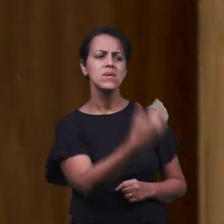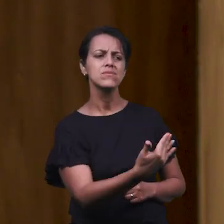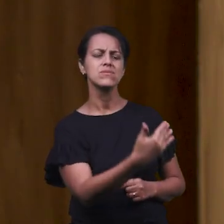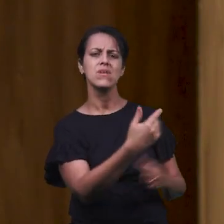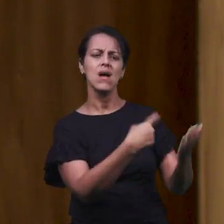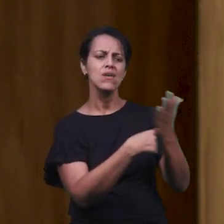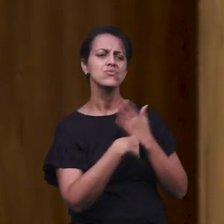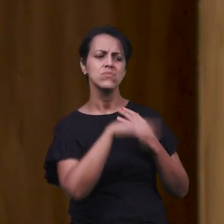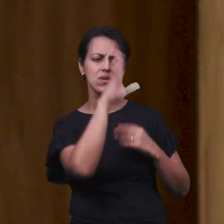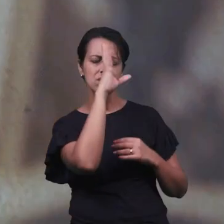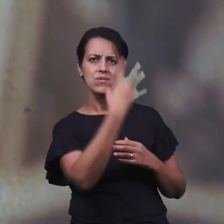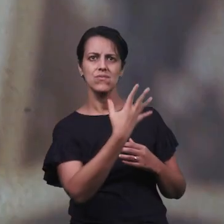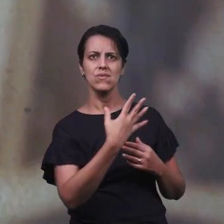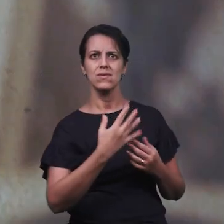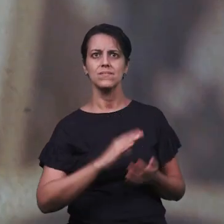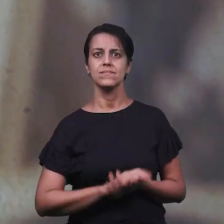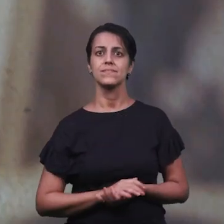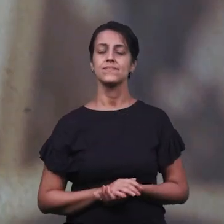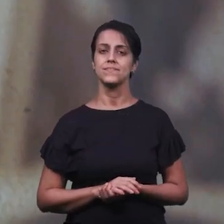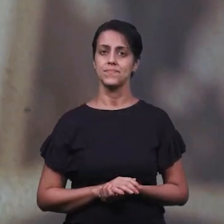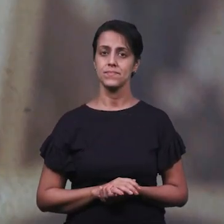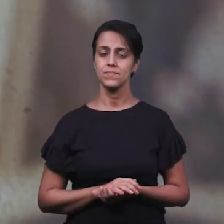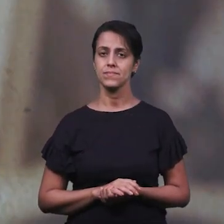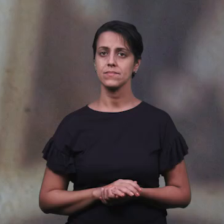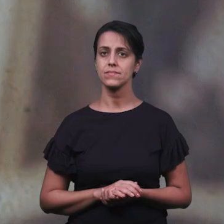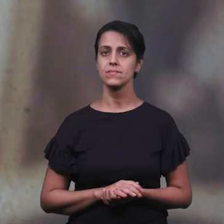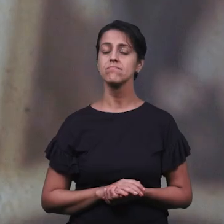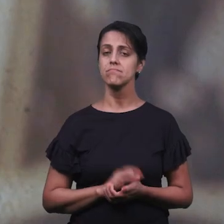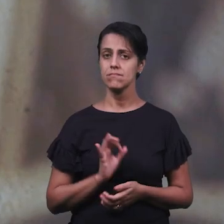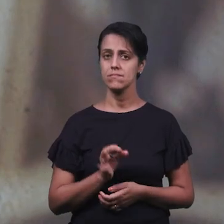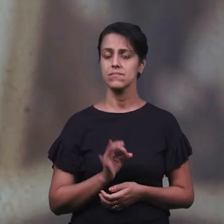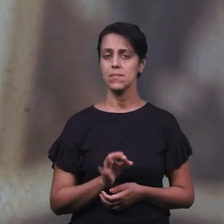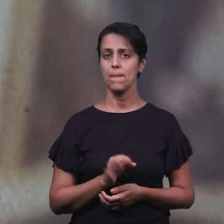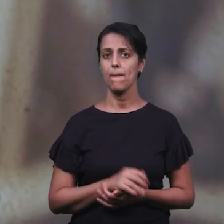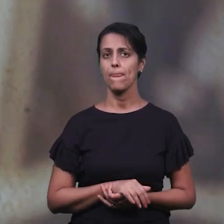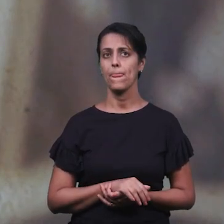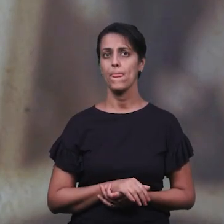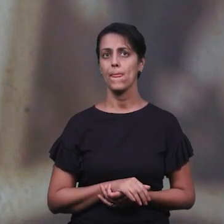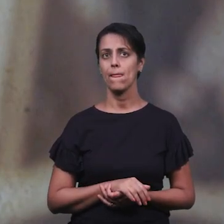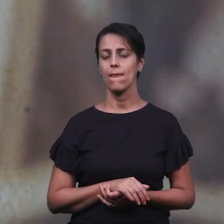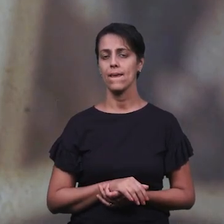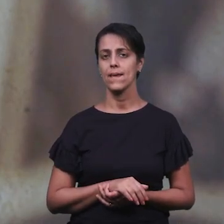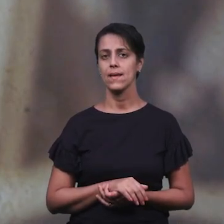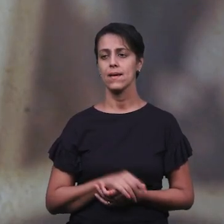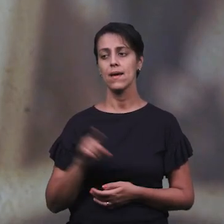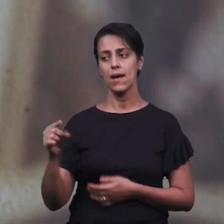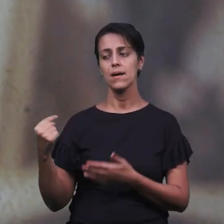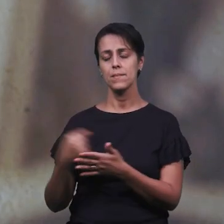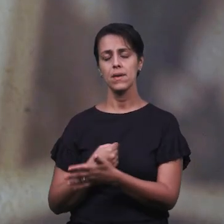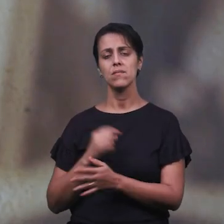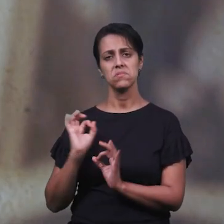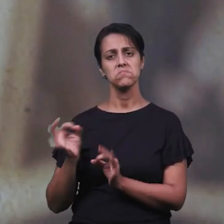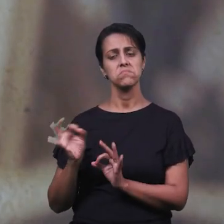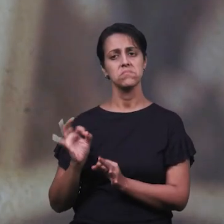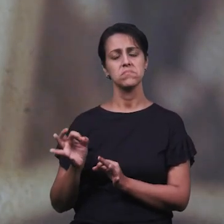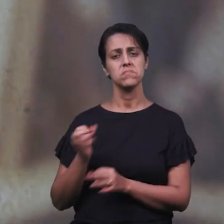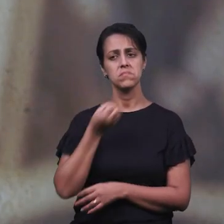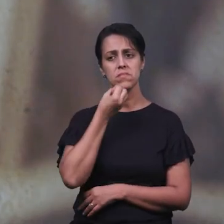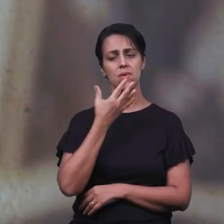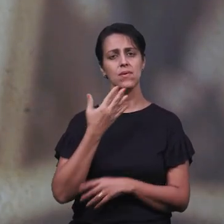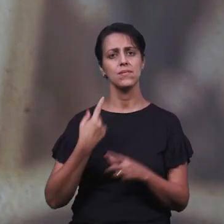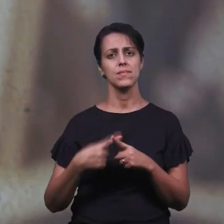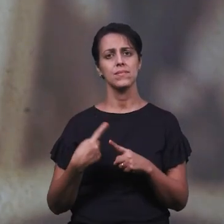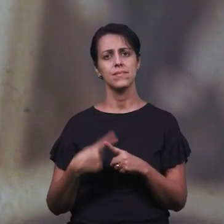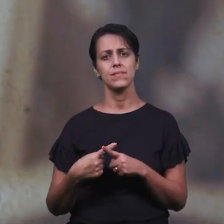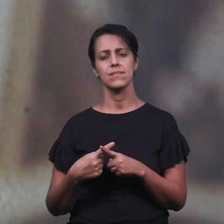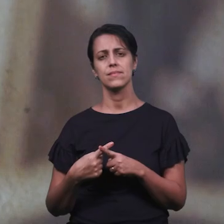já em curso? Não, perfeitamente. É muito assim, relevante, né, essa questão, porque